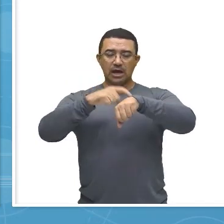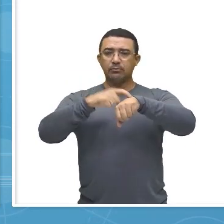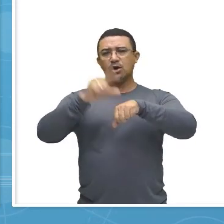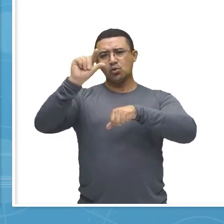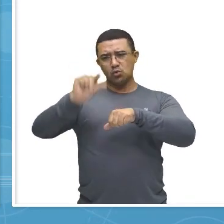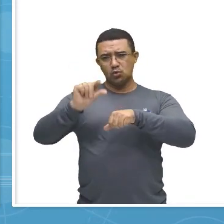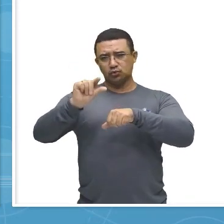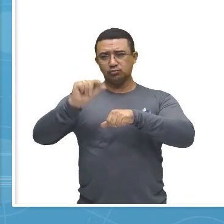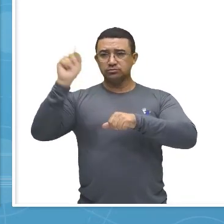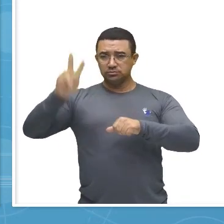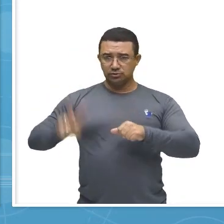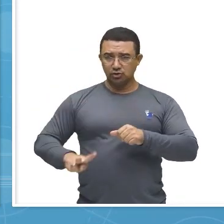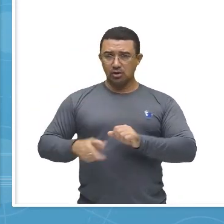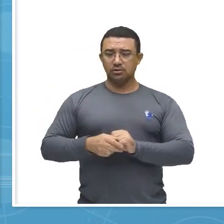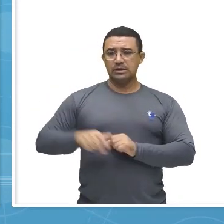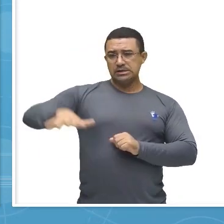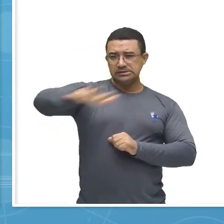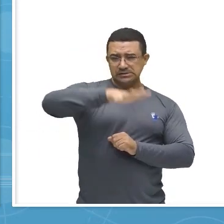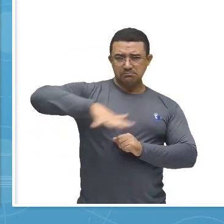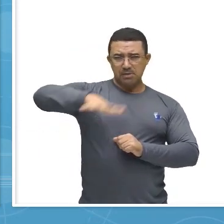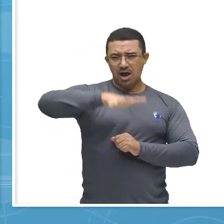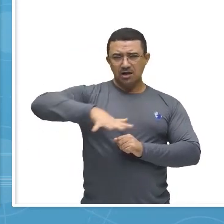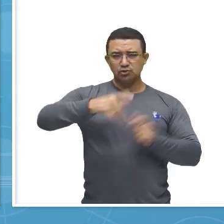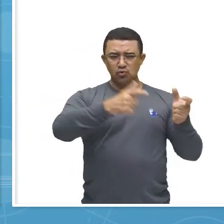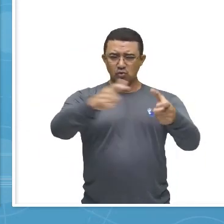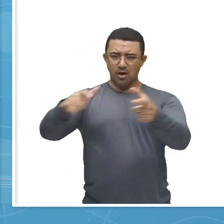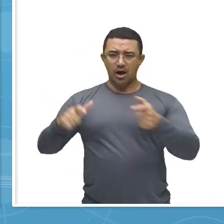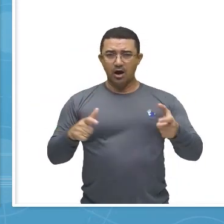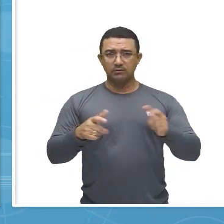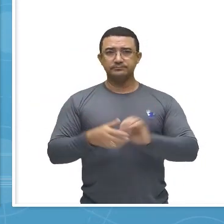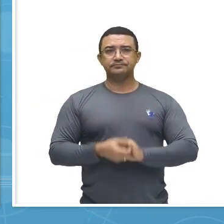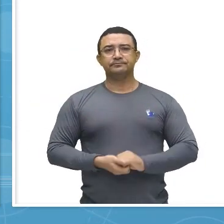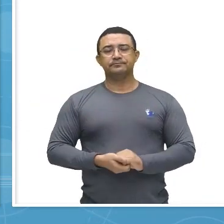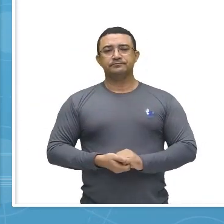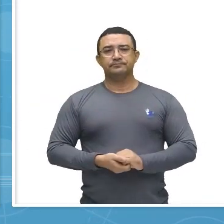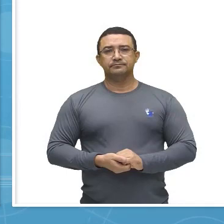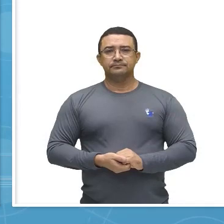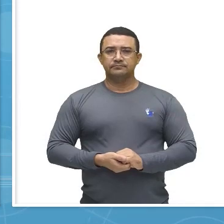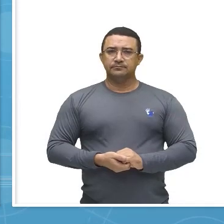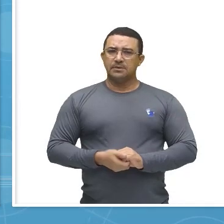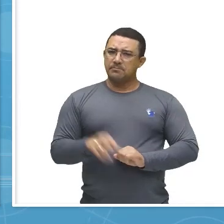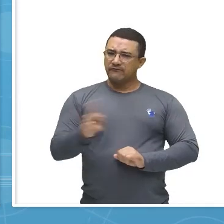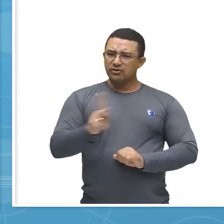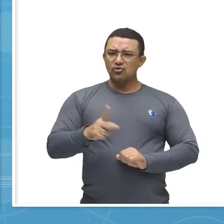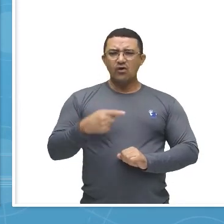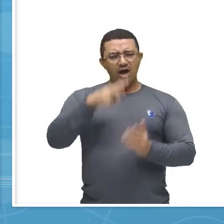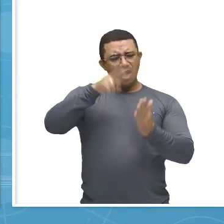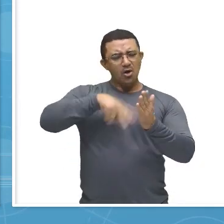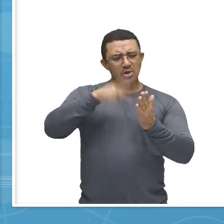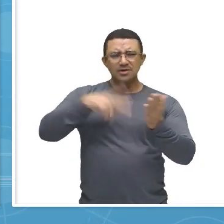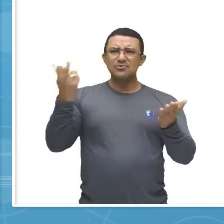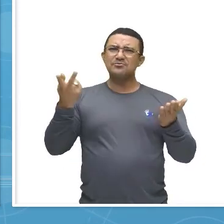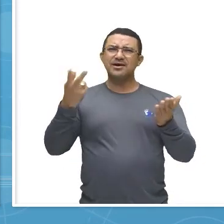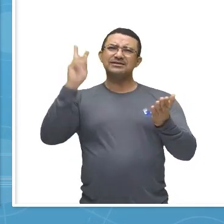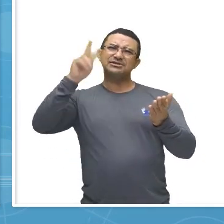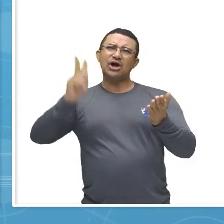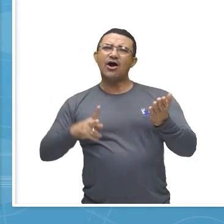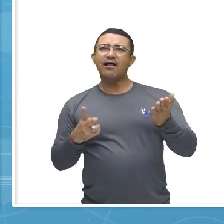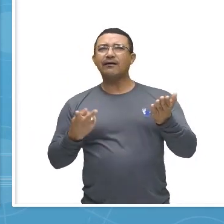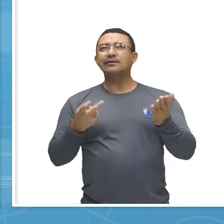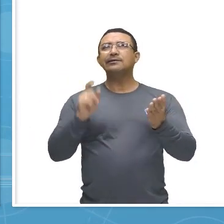se passa a história. O espaço é onde se passa. Professor, eu li uma história, uma narrativa, um conto que se